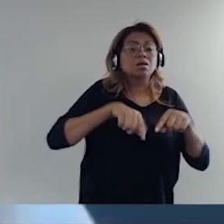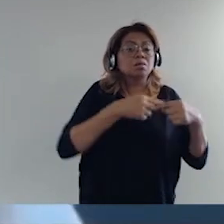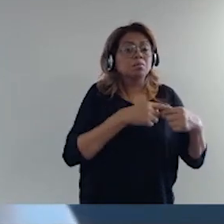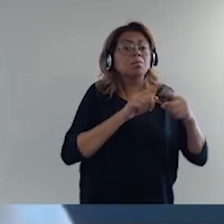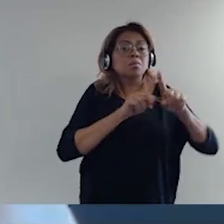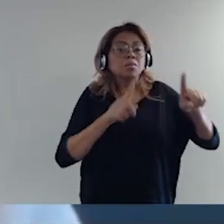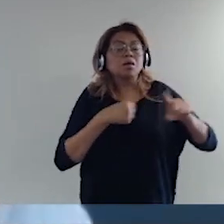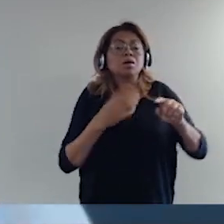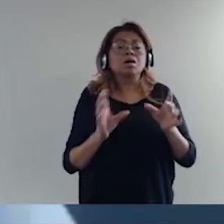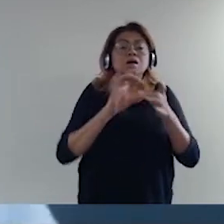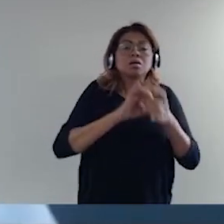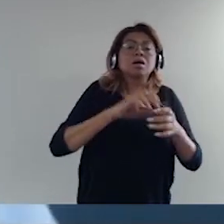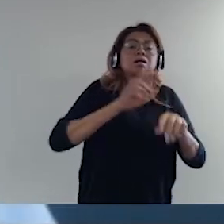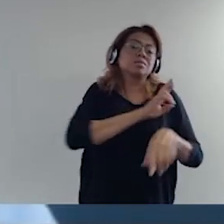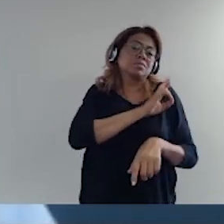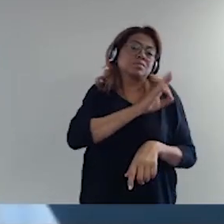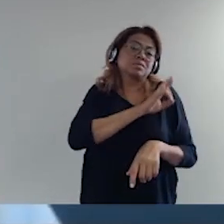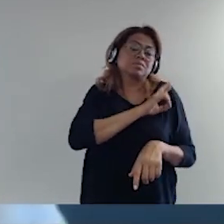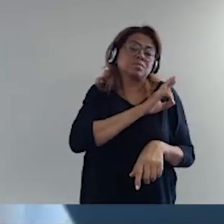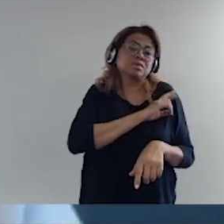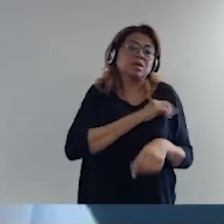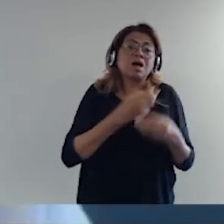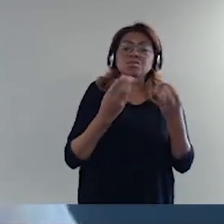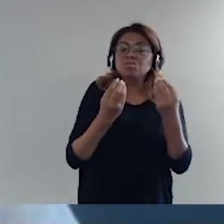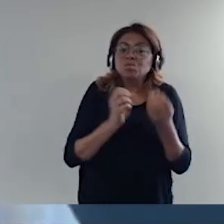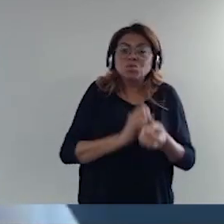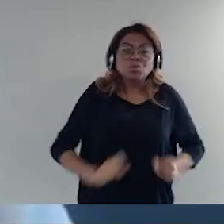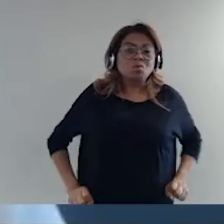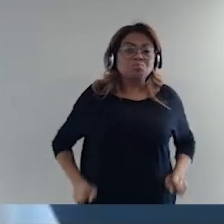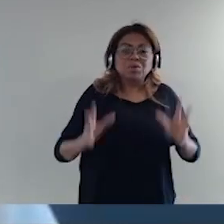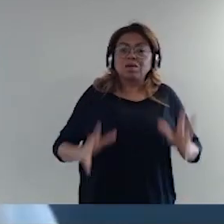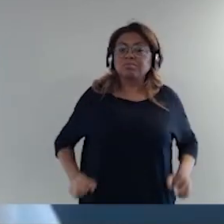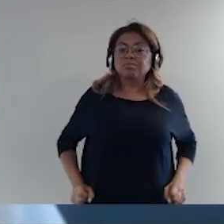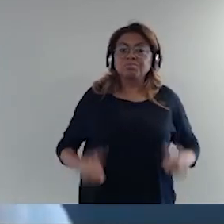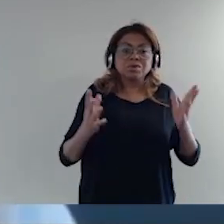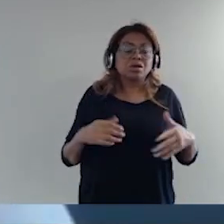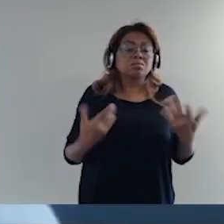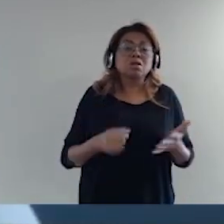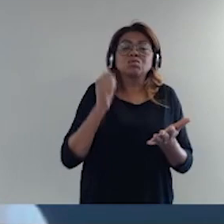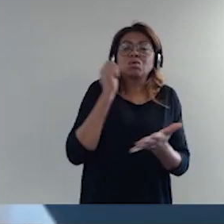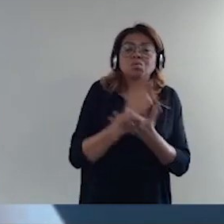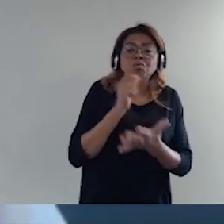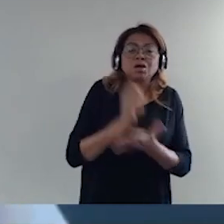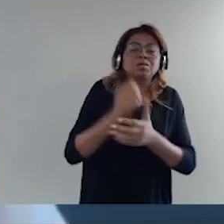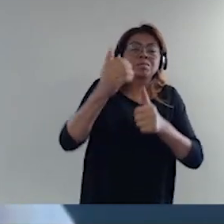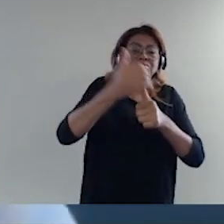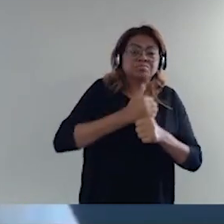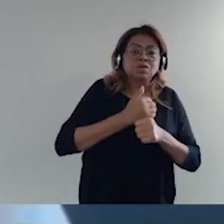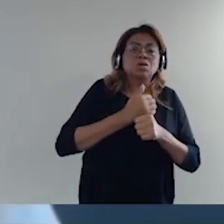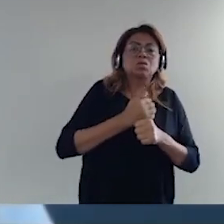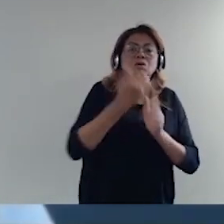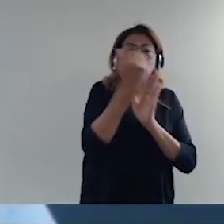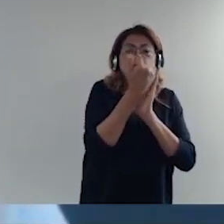nos orçamentos. E pior do que isso, gasta com o quê? Com o pagamento de títulos da dívida. Ou seja,